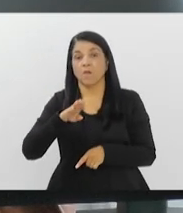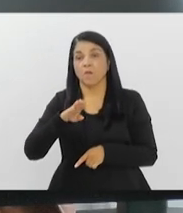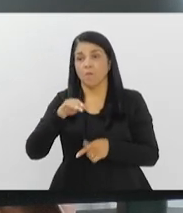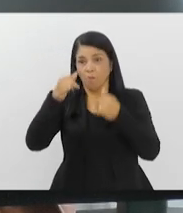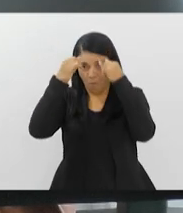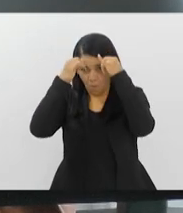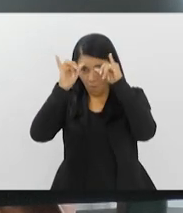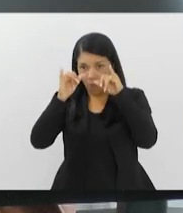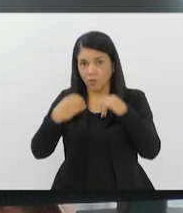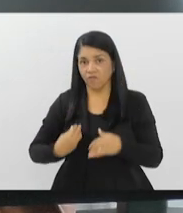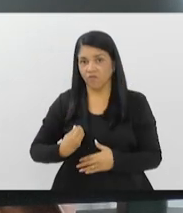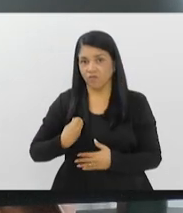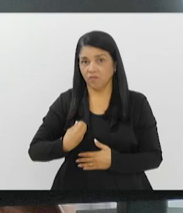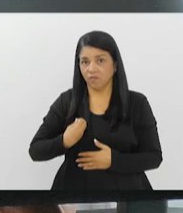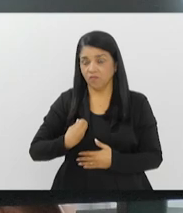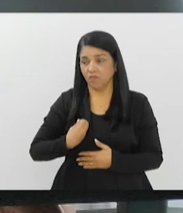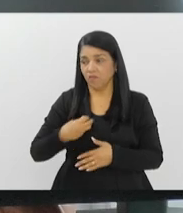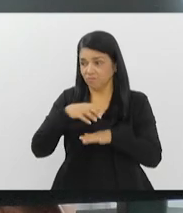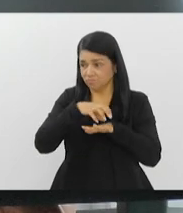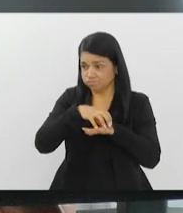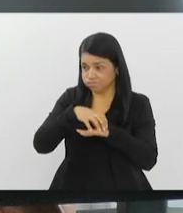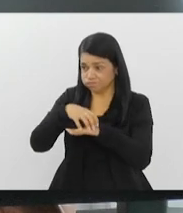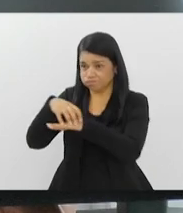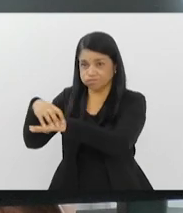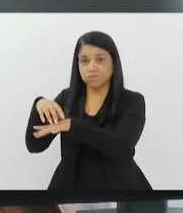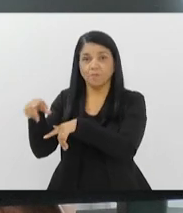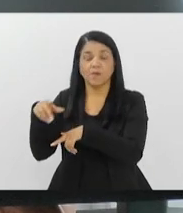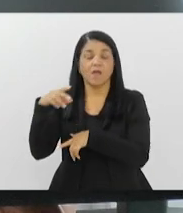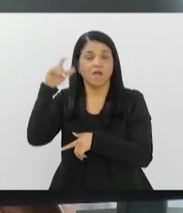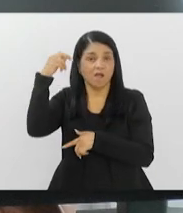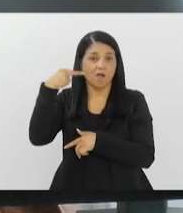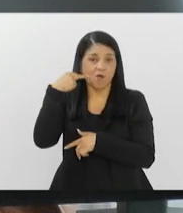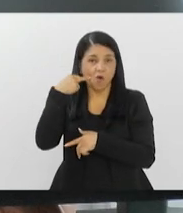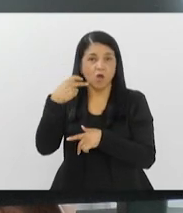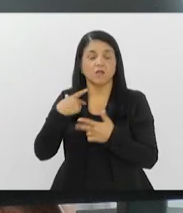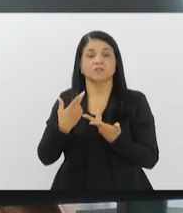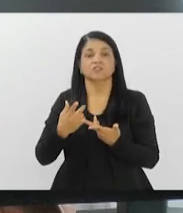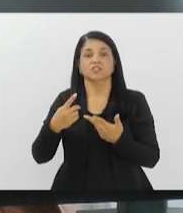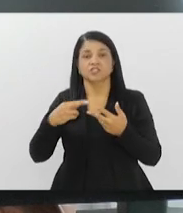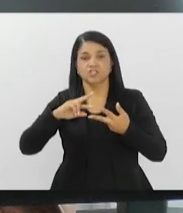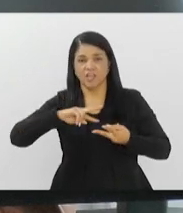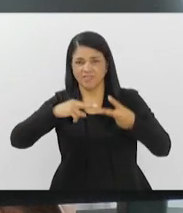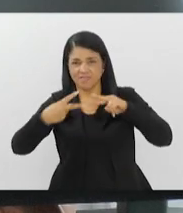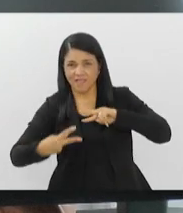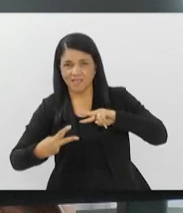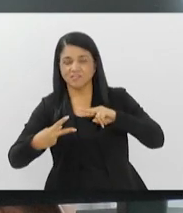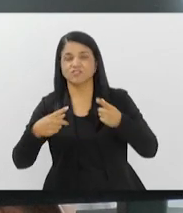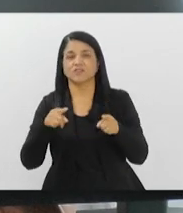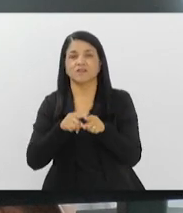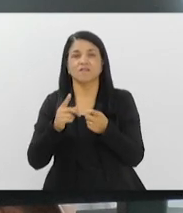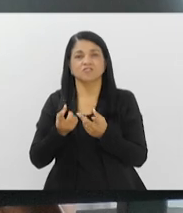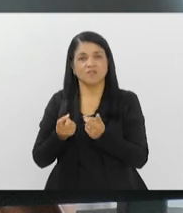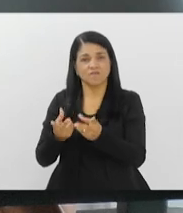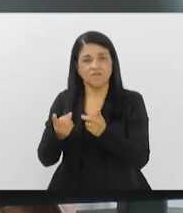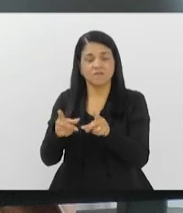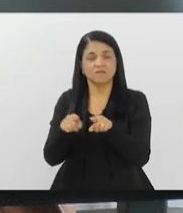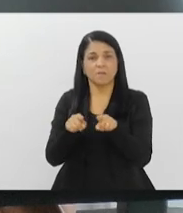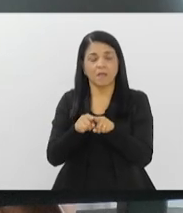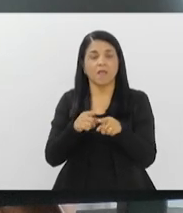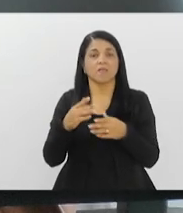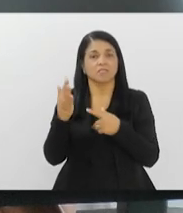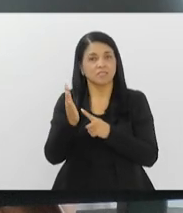primeiro carregamento de boi vivo para Angola. Angola já importa genética animal, já importa boi vivo, já importa tecnologia de